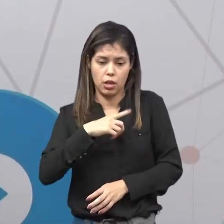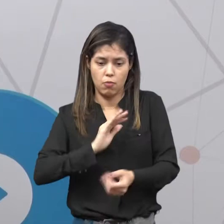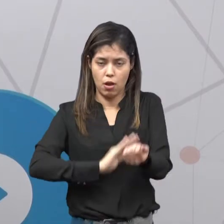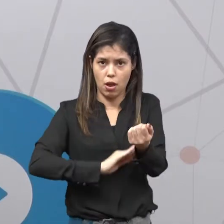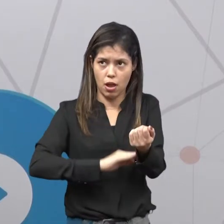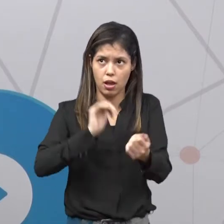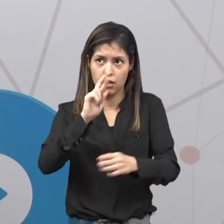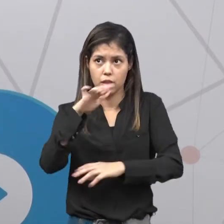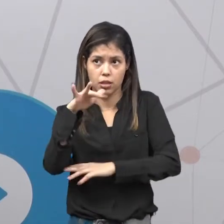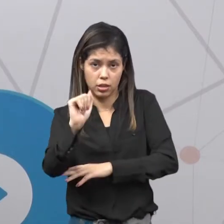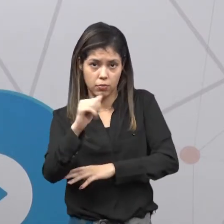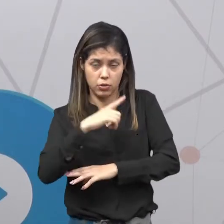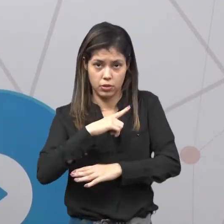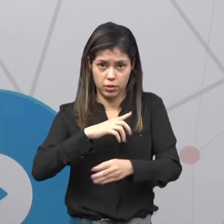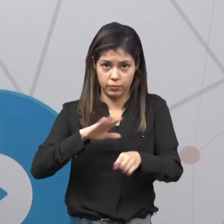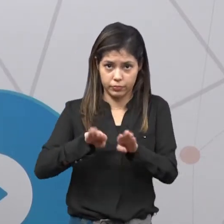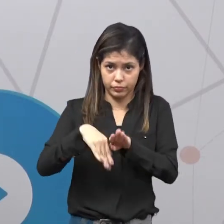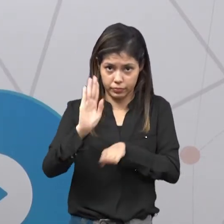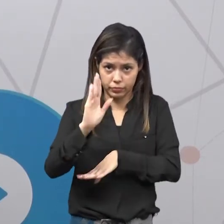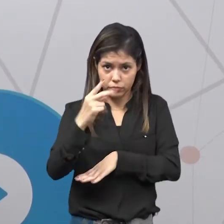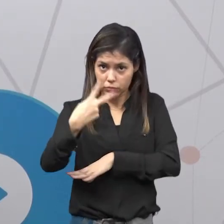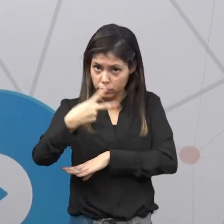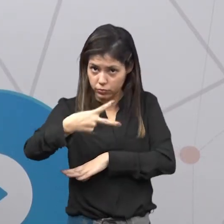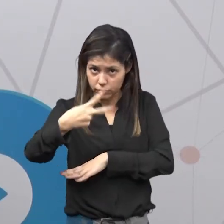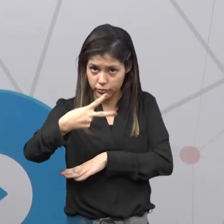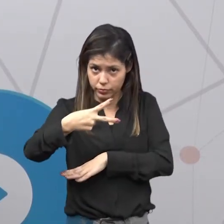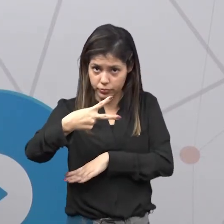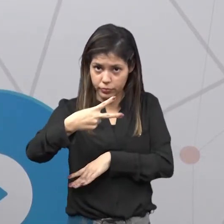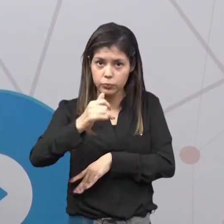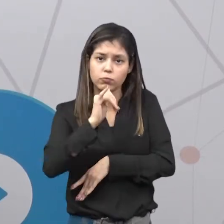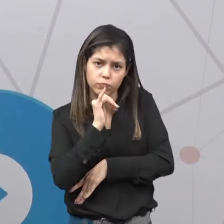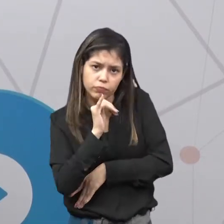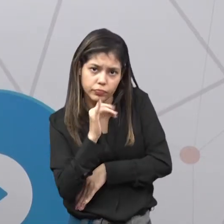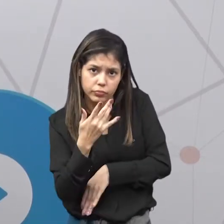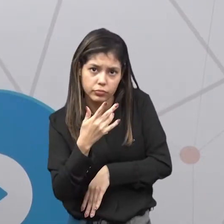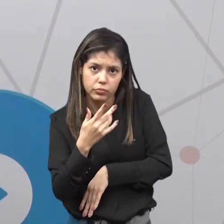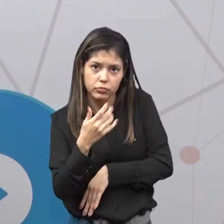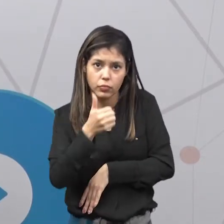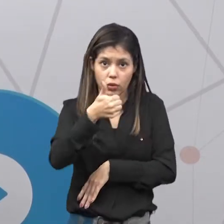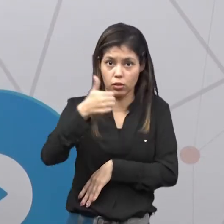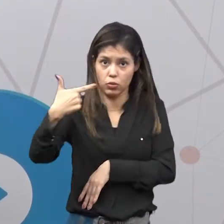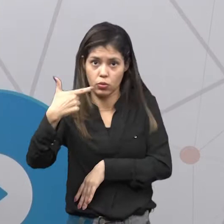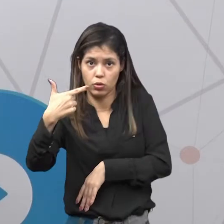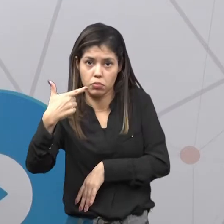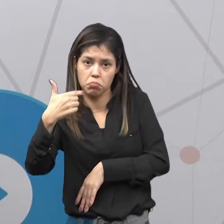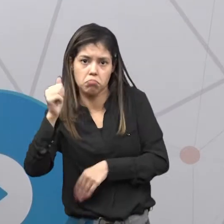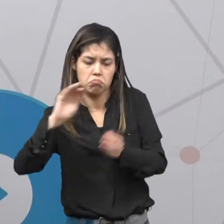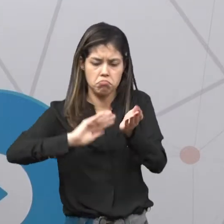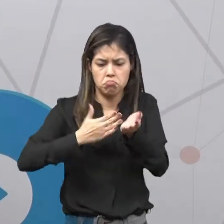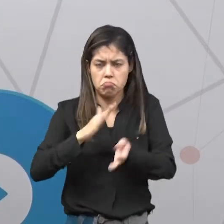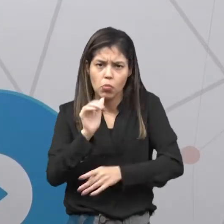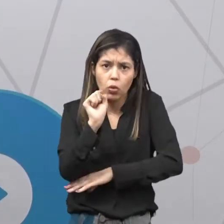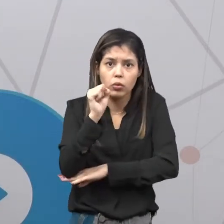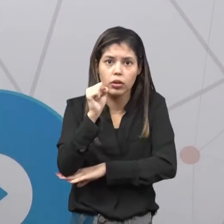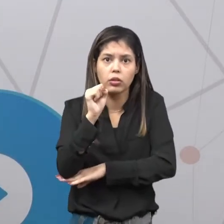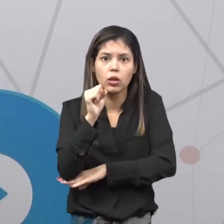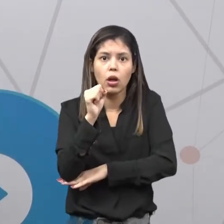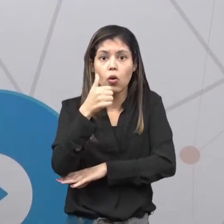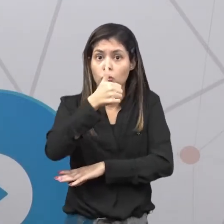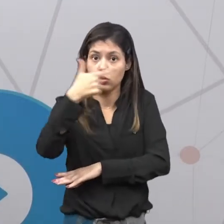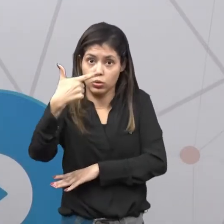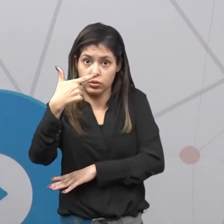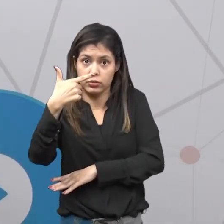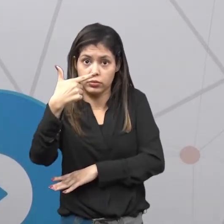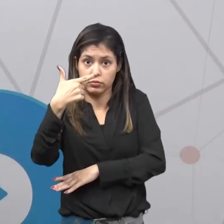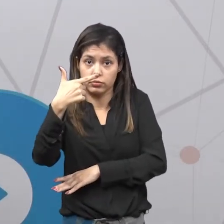pressão arterial, ela sempre tem dois valores, né? Por exemplo, 12 por 8, a pressão está 12 por 8, quer dizer que o 12